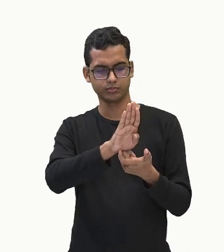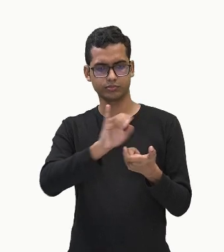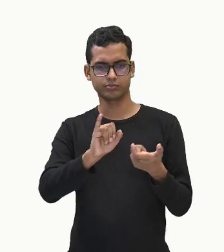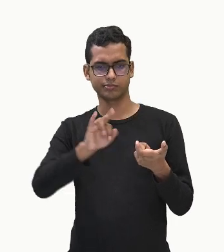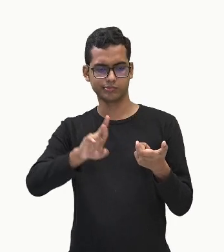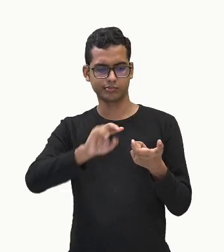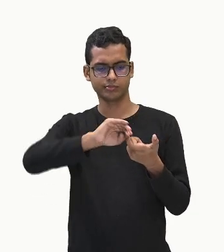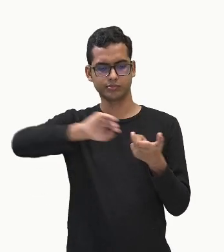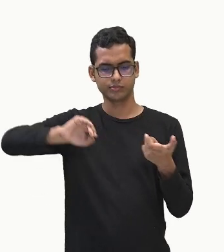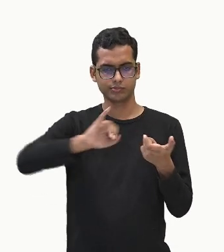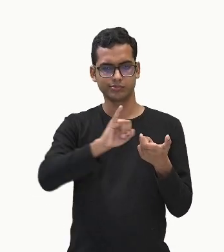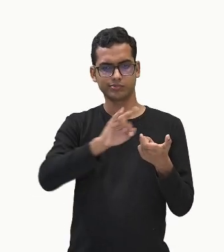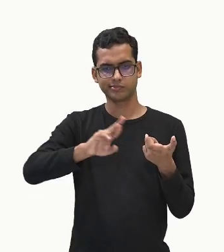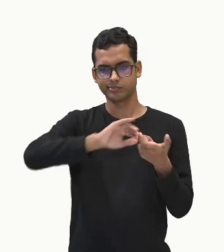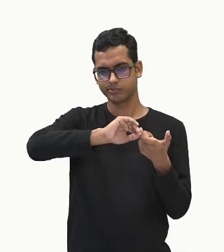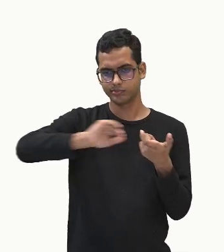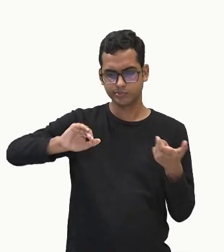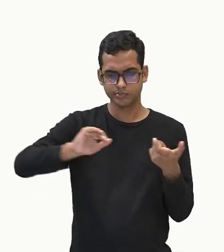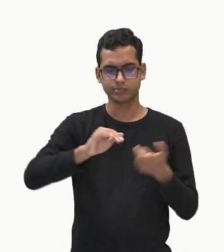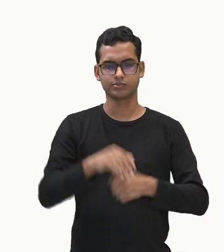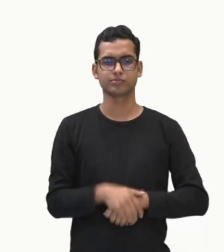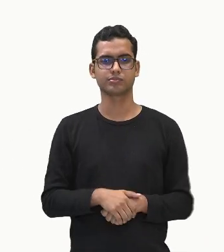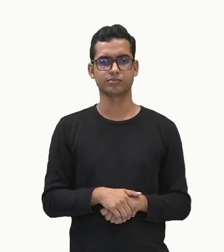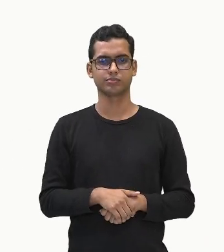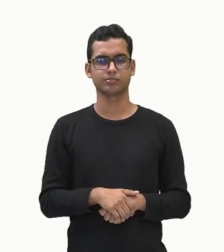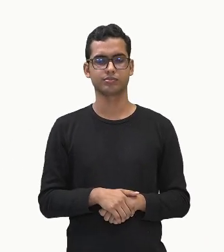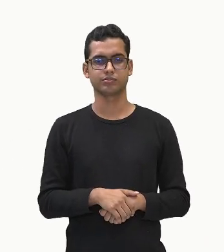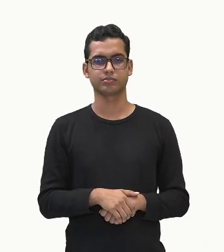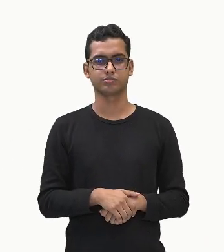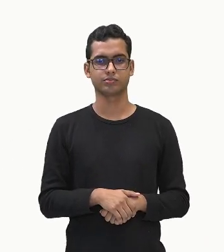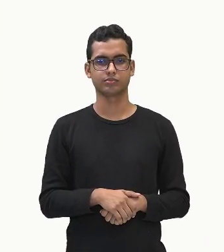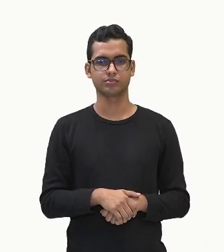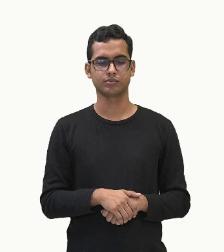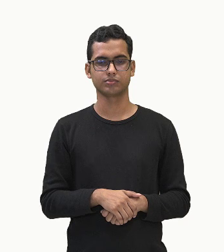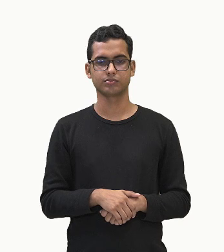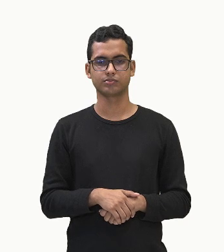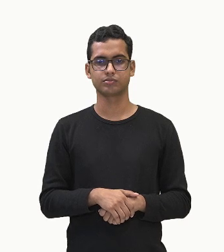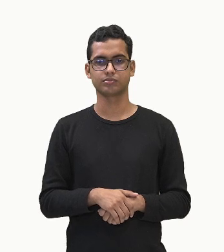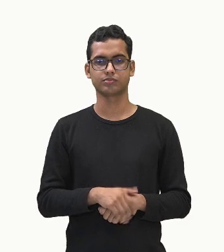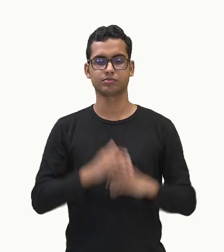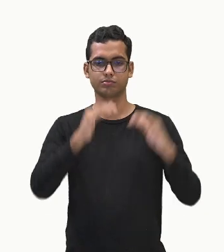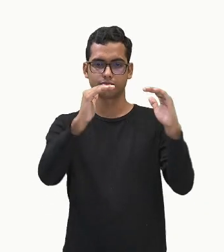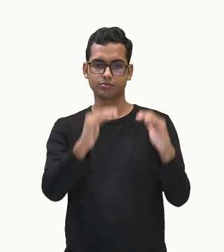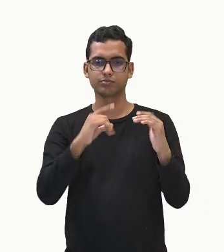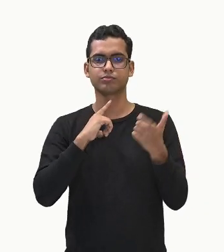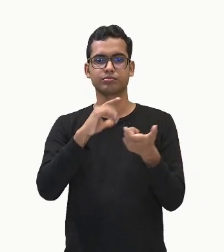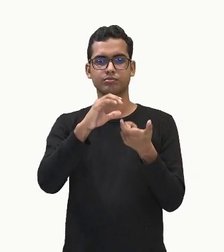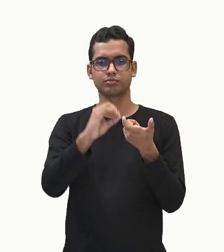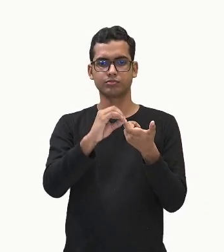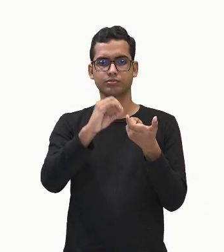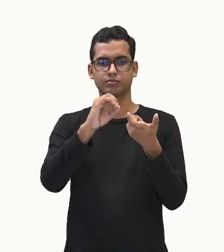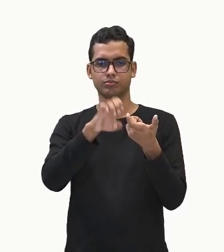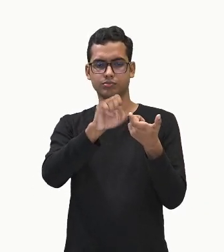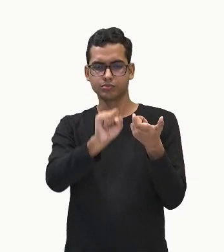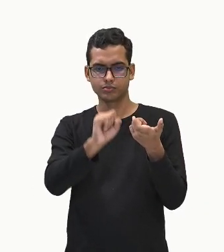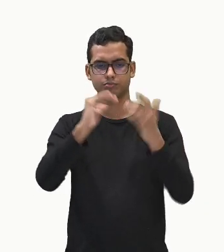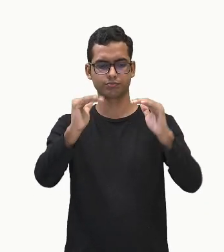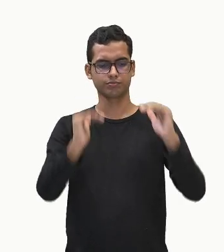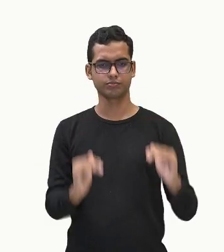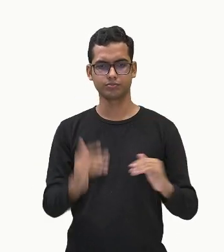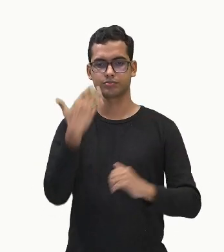Nosotros subimos, vosotros subís, ellos, ellas e ustedes